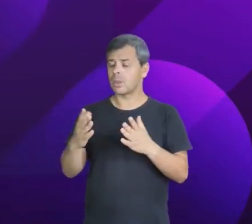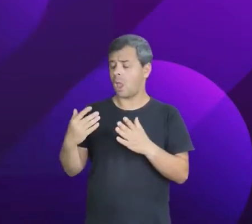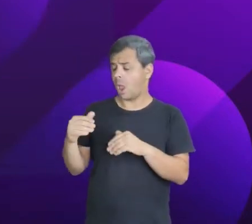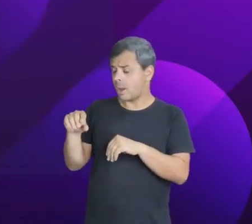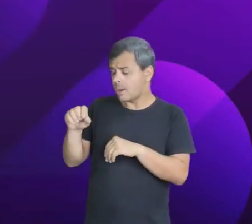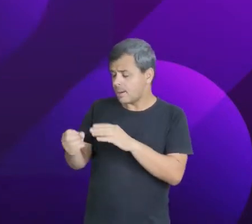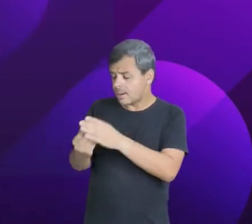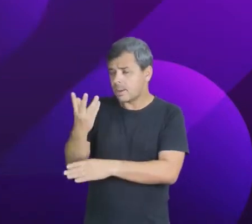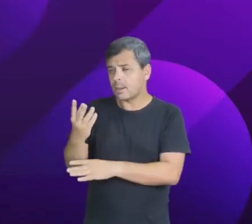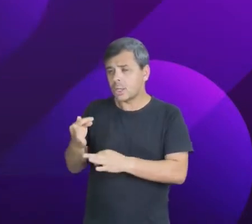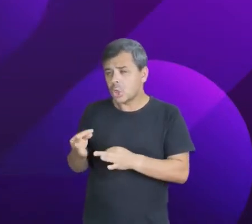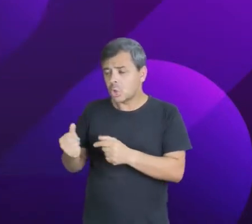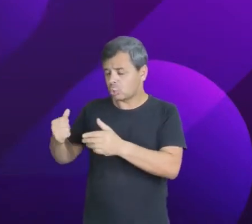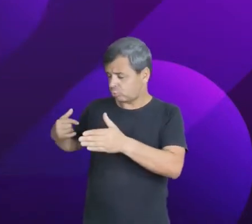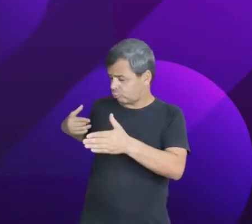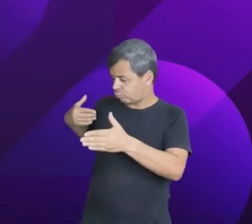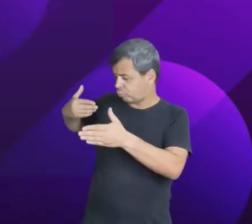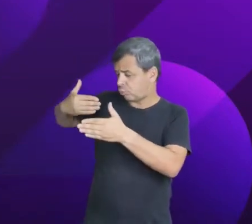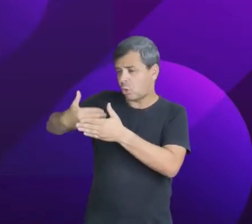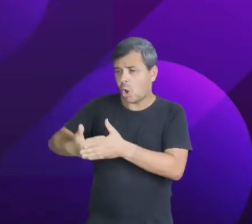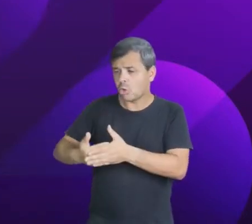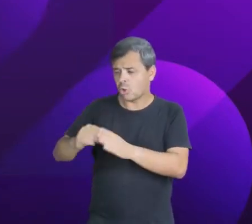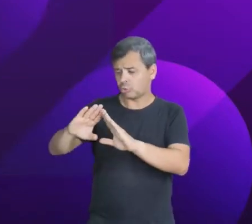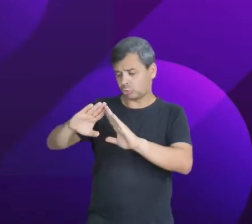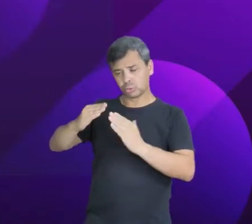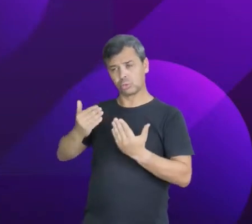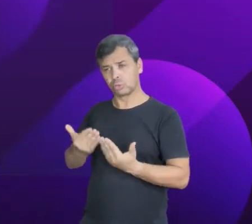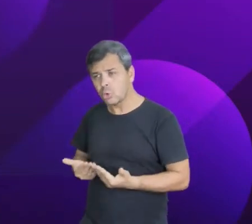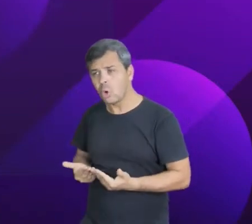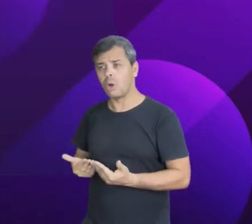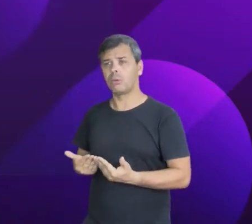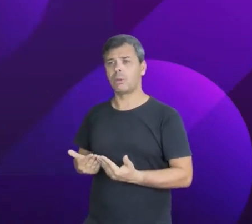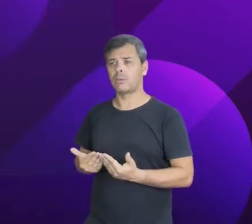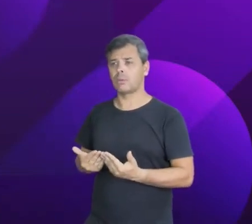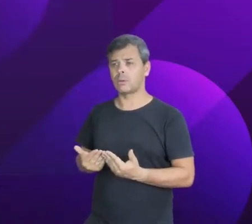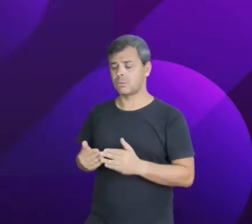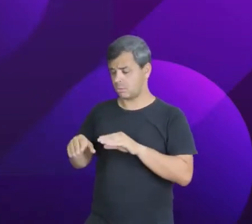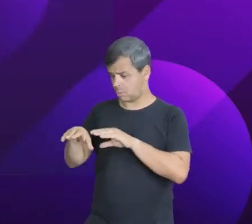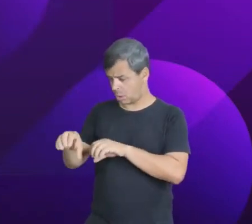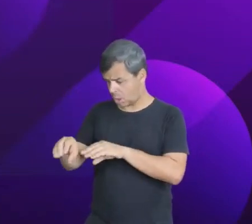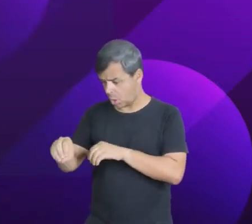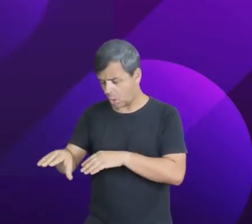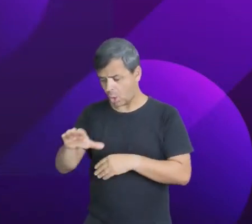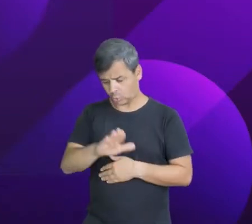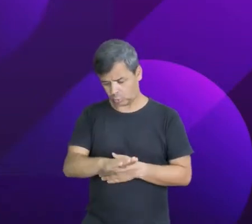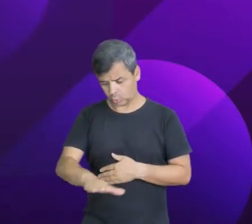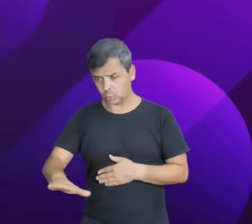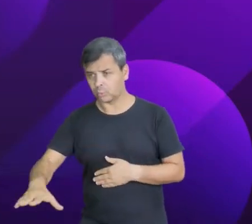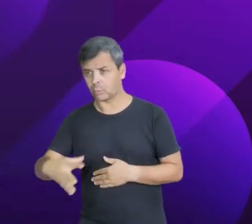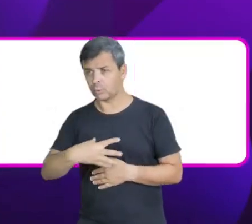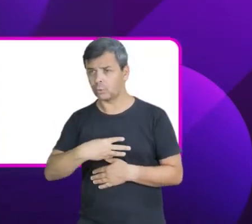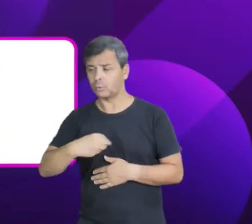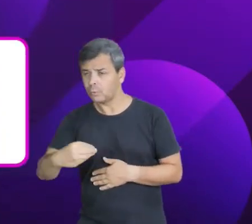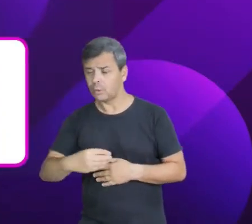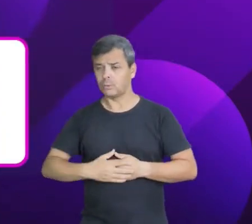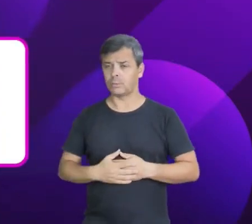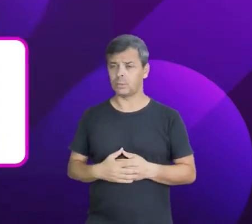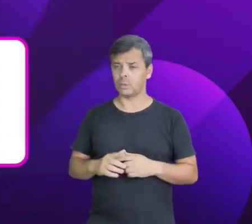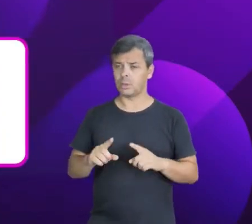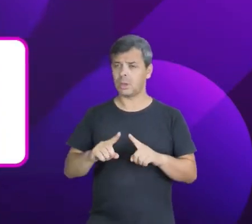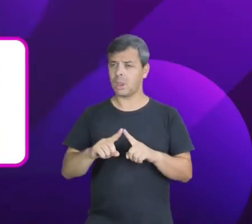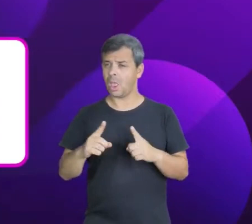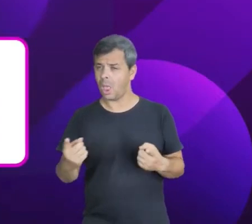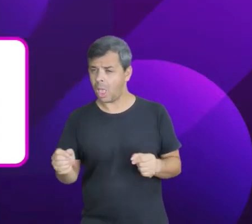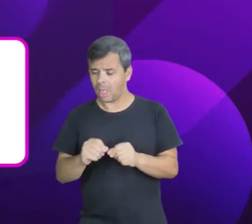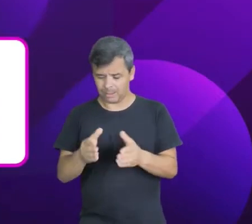criou todo um processo em torno de escola, da educação dos filhos, né? Essa questão